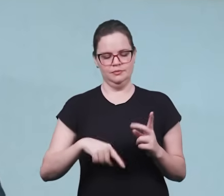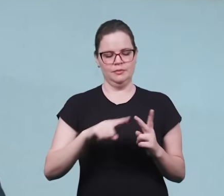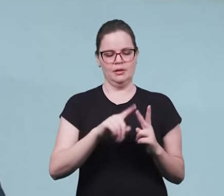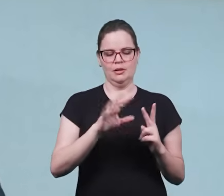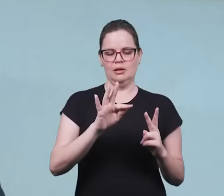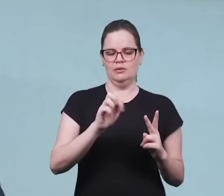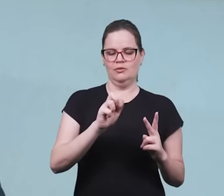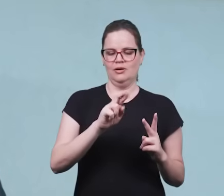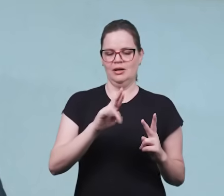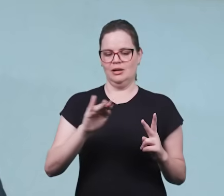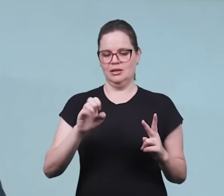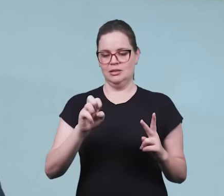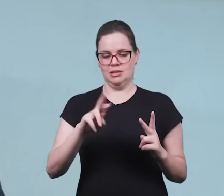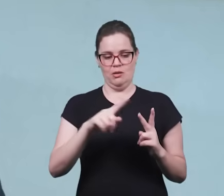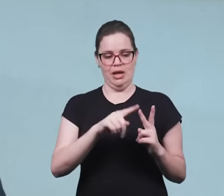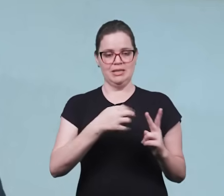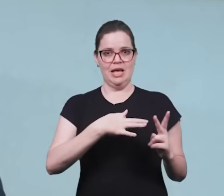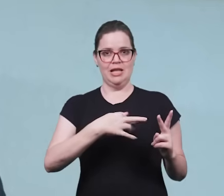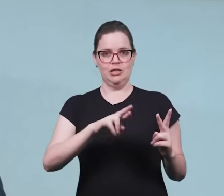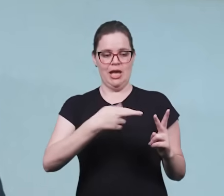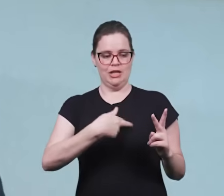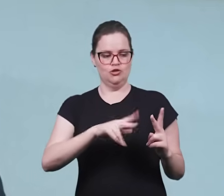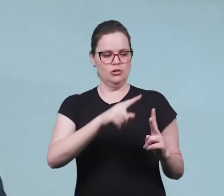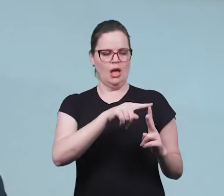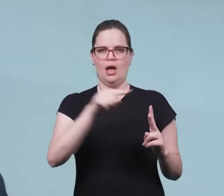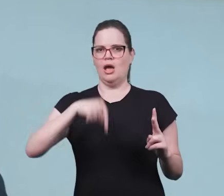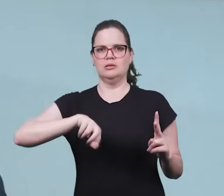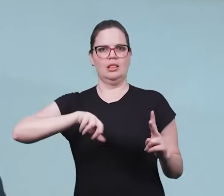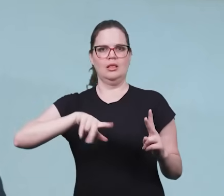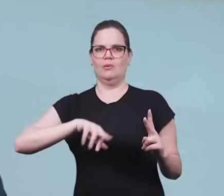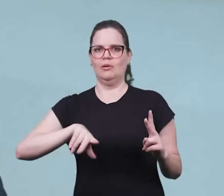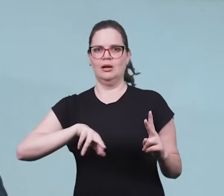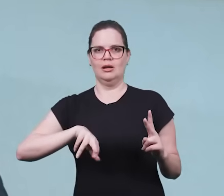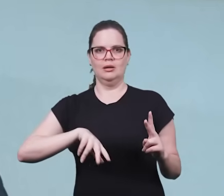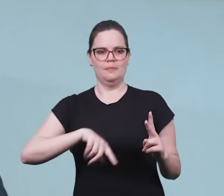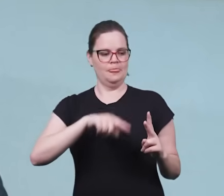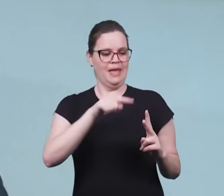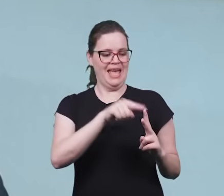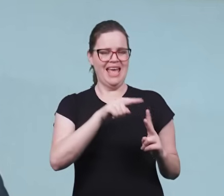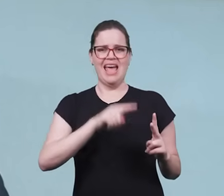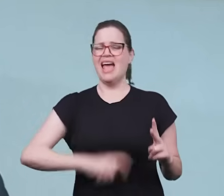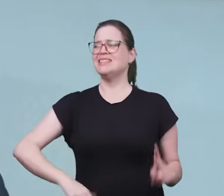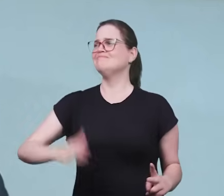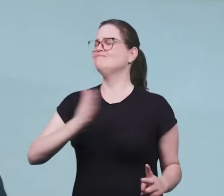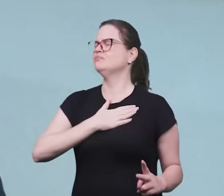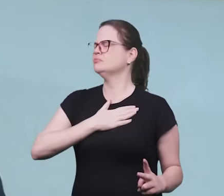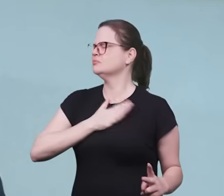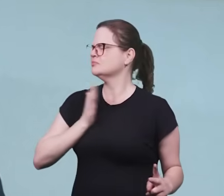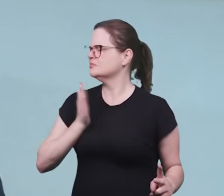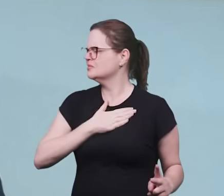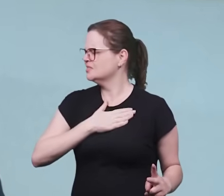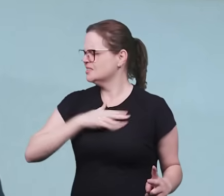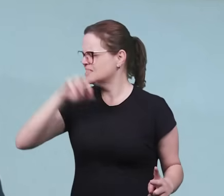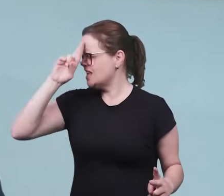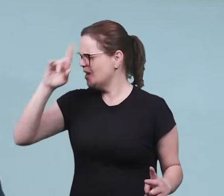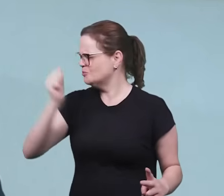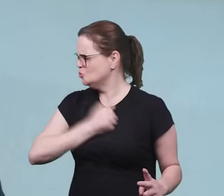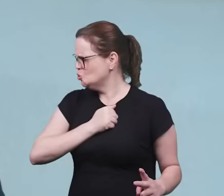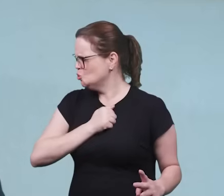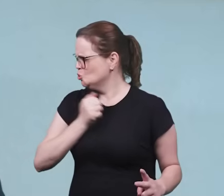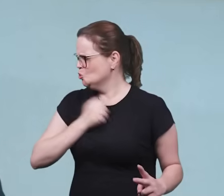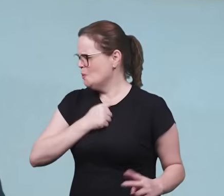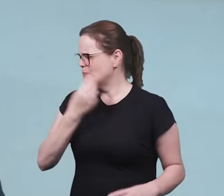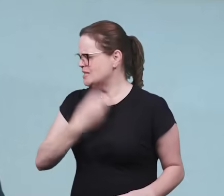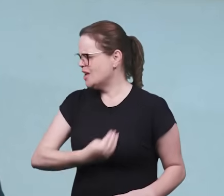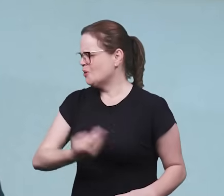sou um pecador. Pronto, porque o Senhor conhece o coração dele. Não é? É a oração sincera, é aquela que parte, né? Que vem lá